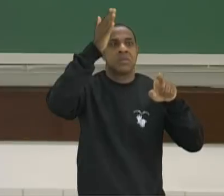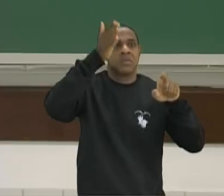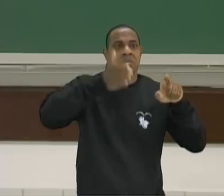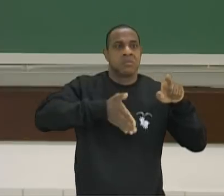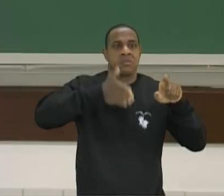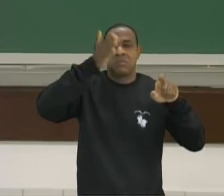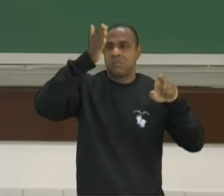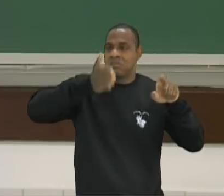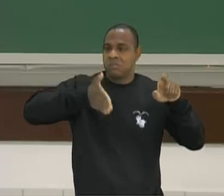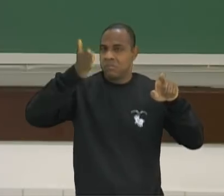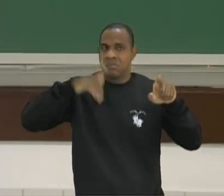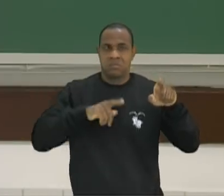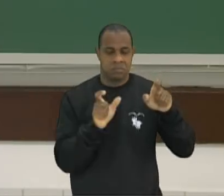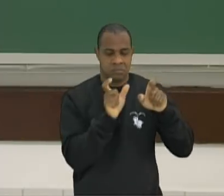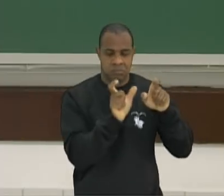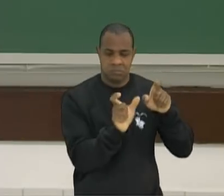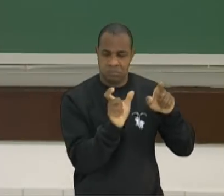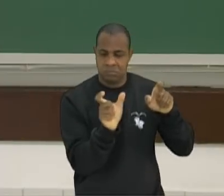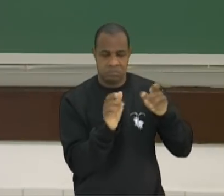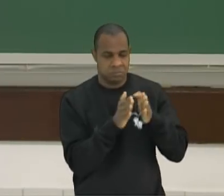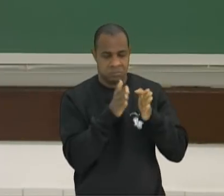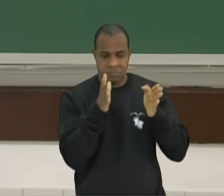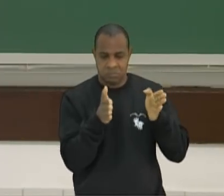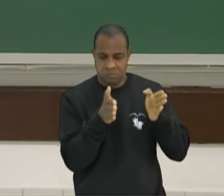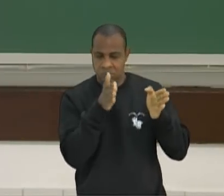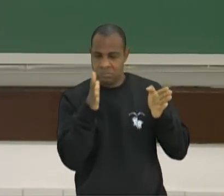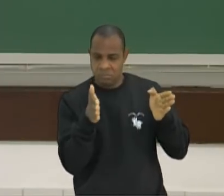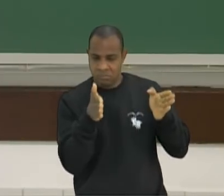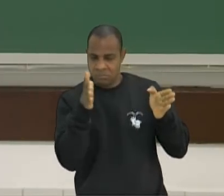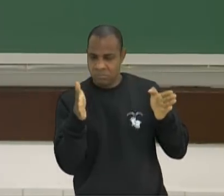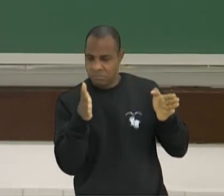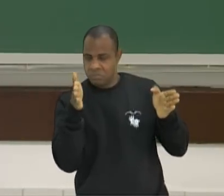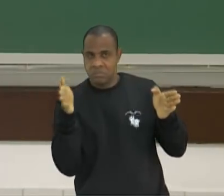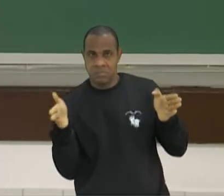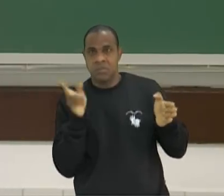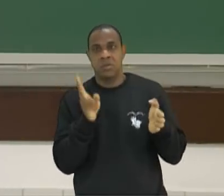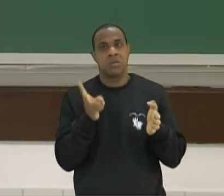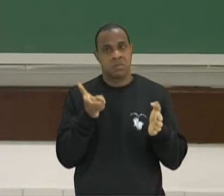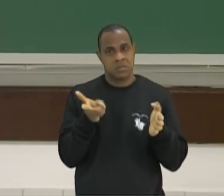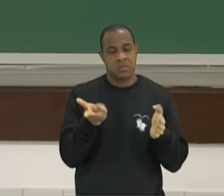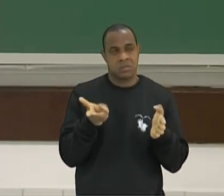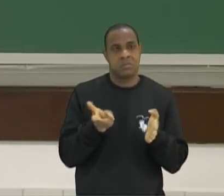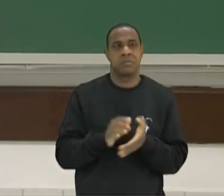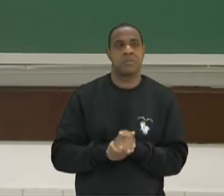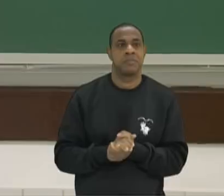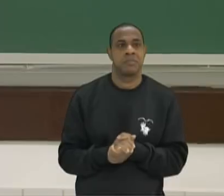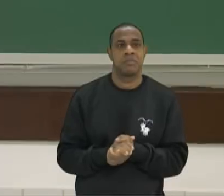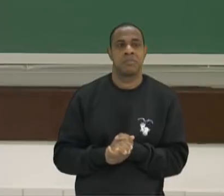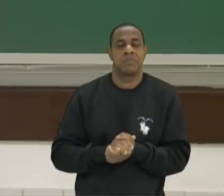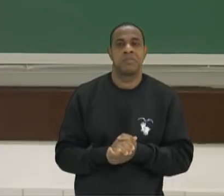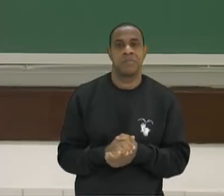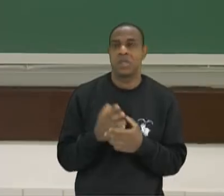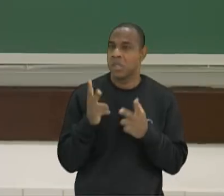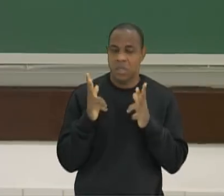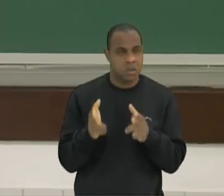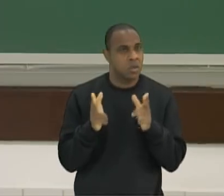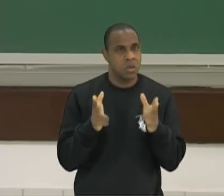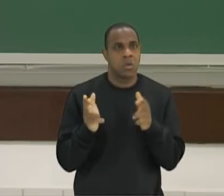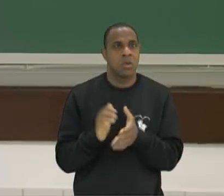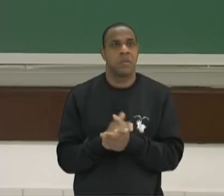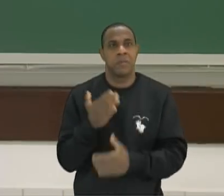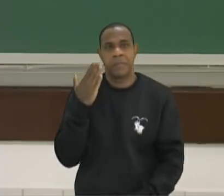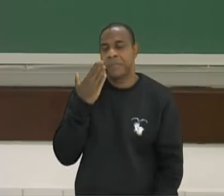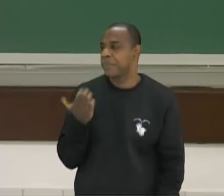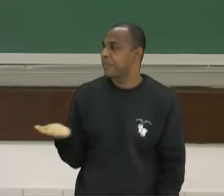vai avançando de maneira sistemática. Da mesma forma, sempre igual ou sempre equivalente. Avançando aqui então na